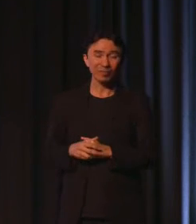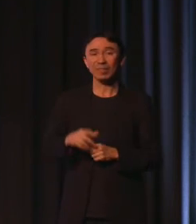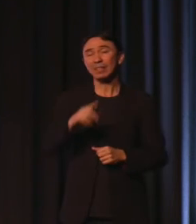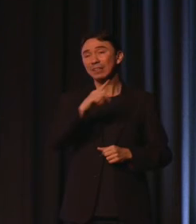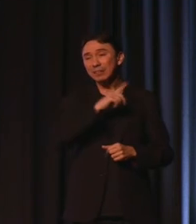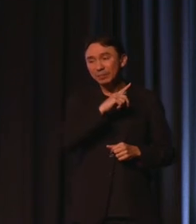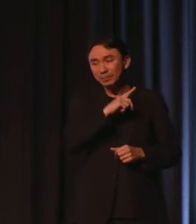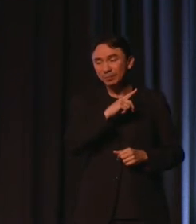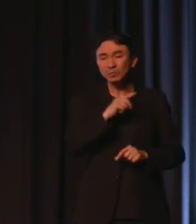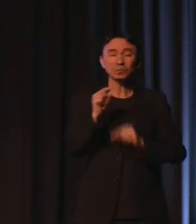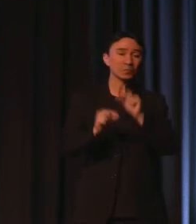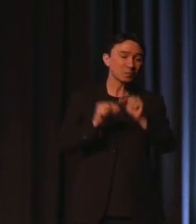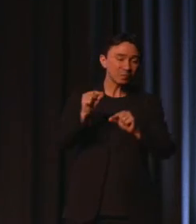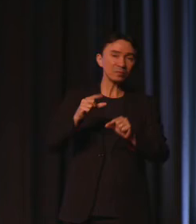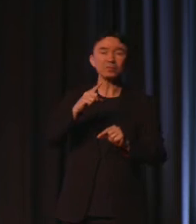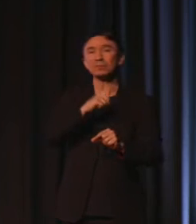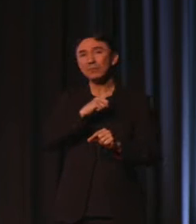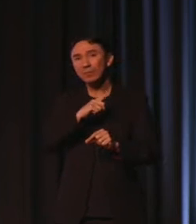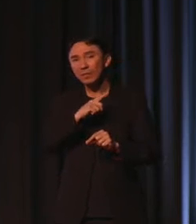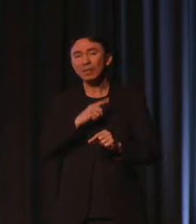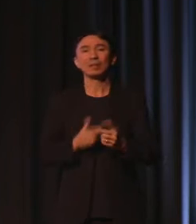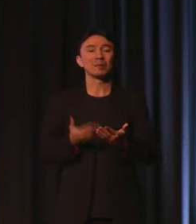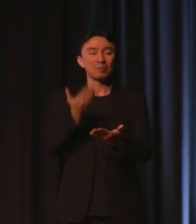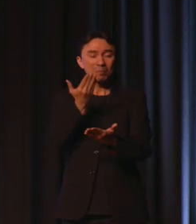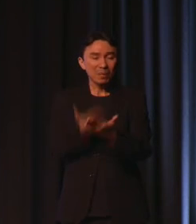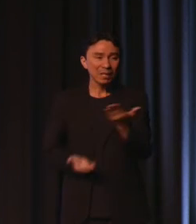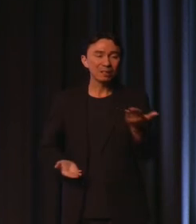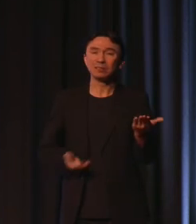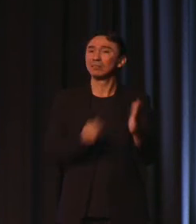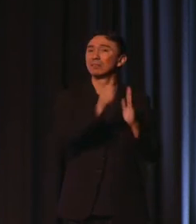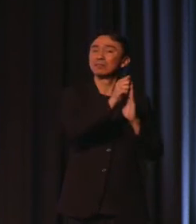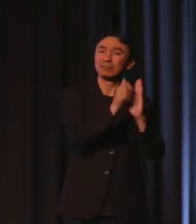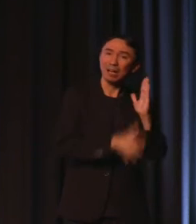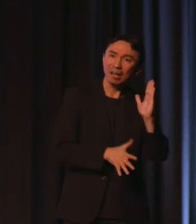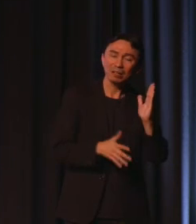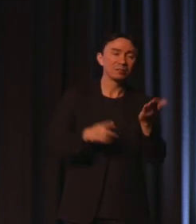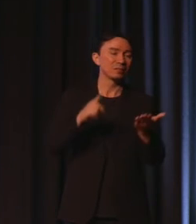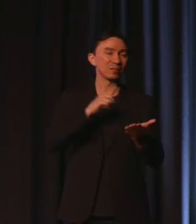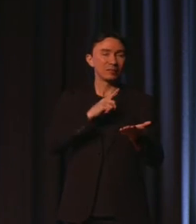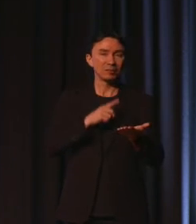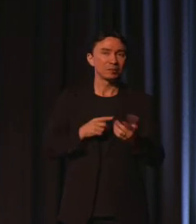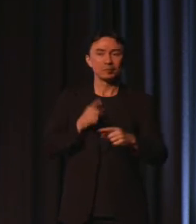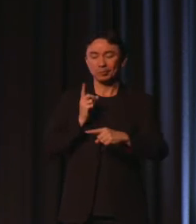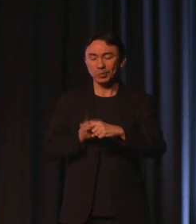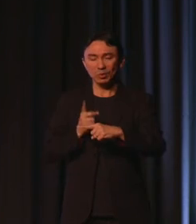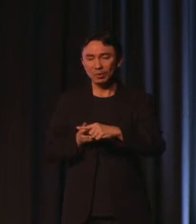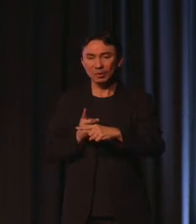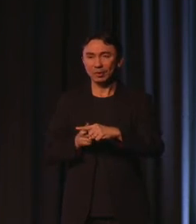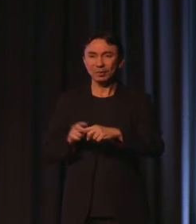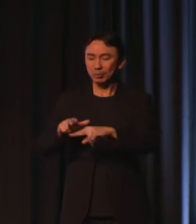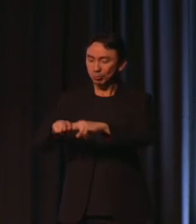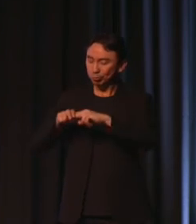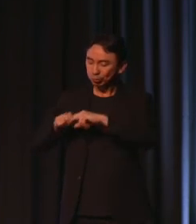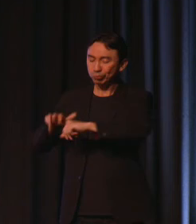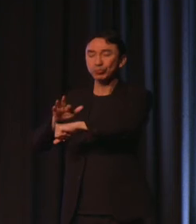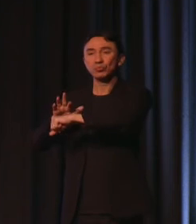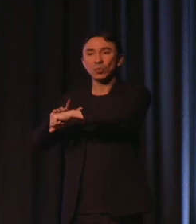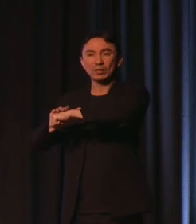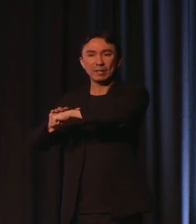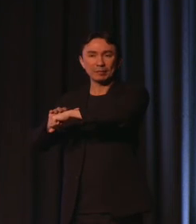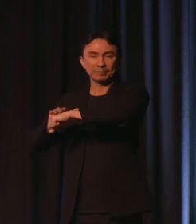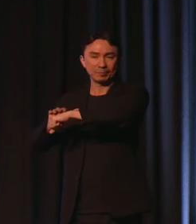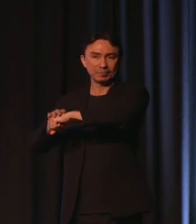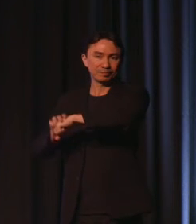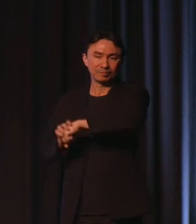né? Então é sempre essa perda de alguma atividade causada em decorrência, né, da própria doença em si.